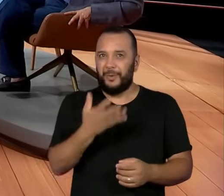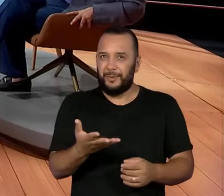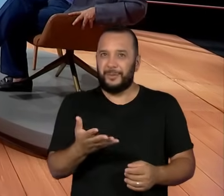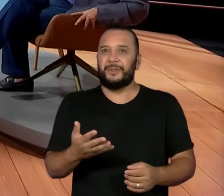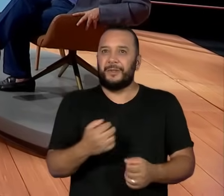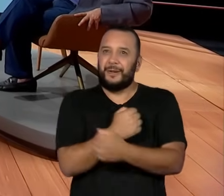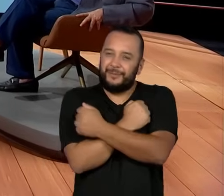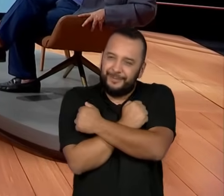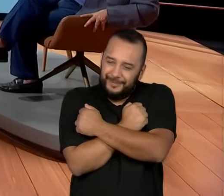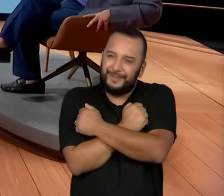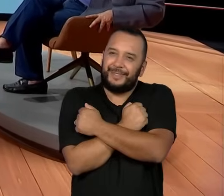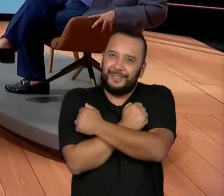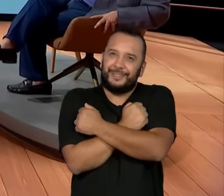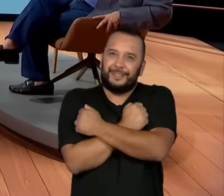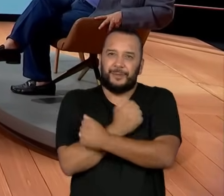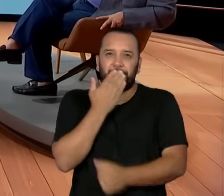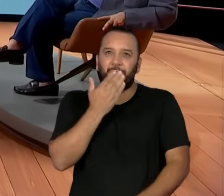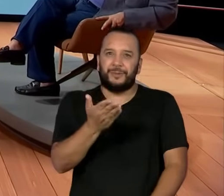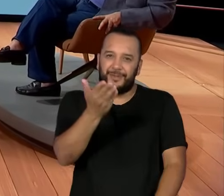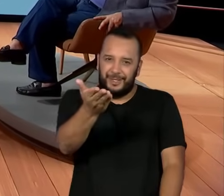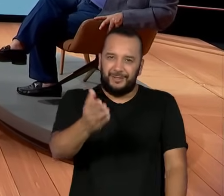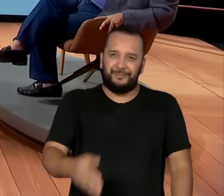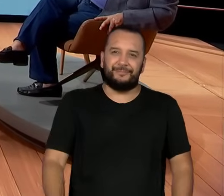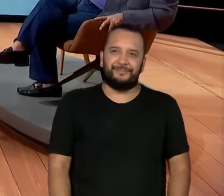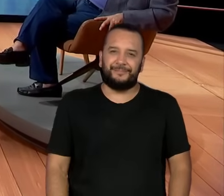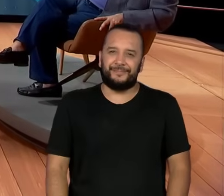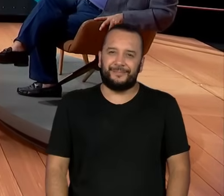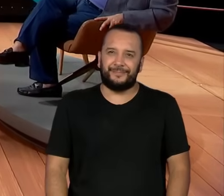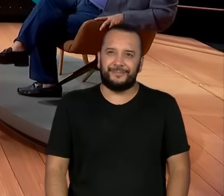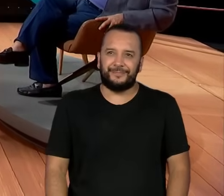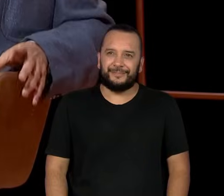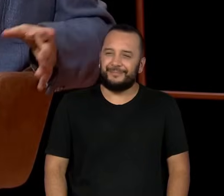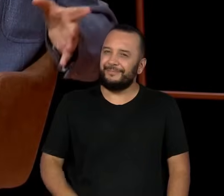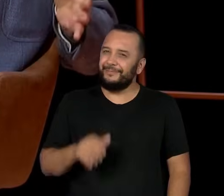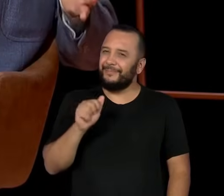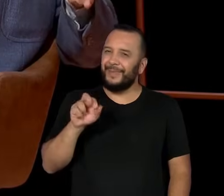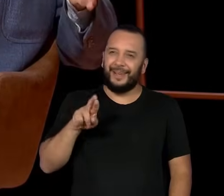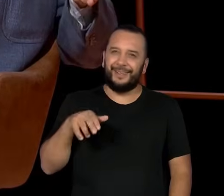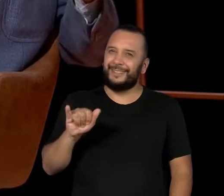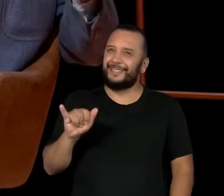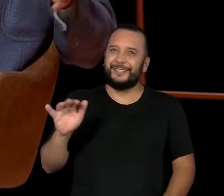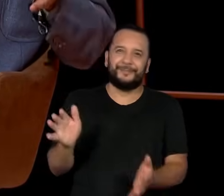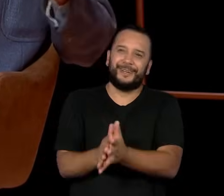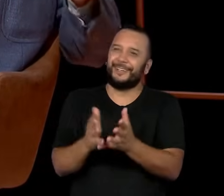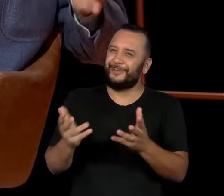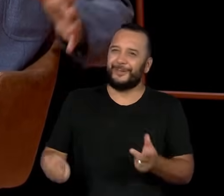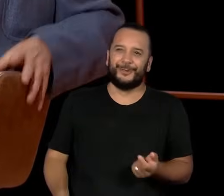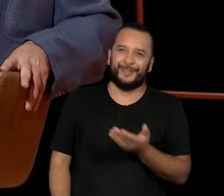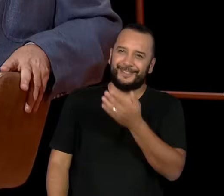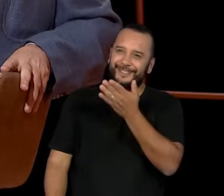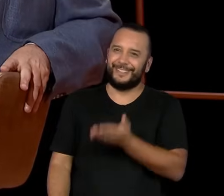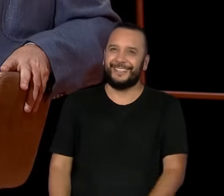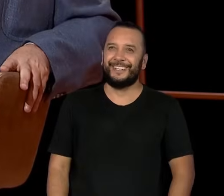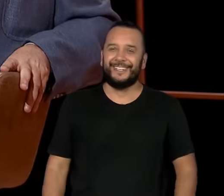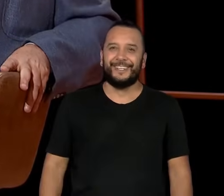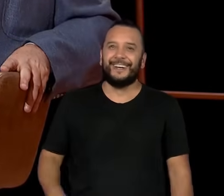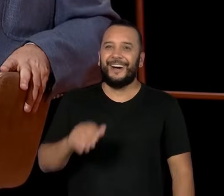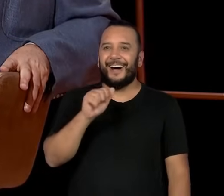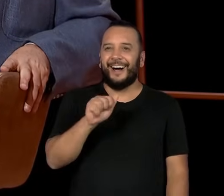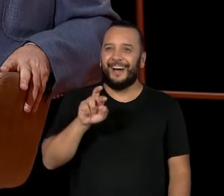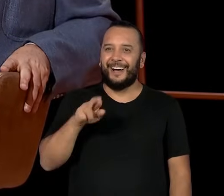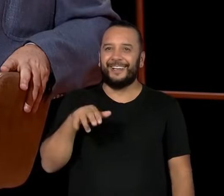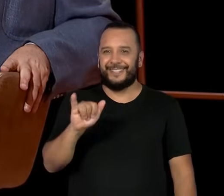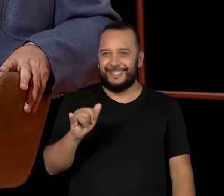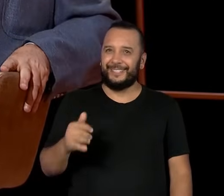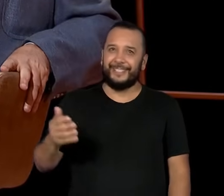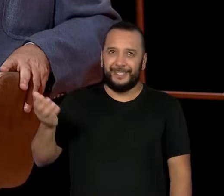Um grande abraço, um beijo para você. Ali é maravilhoso, né? Não precisa dizer nada. O Ari, na